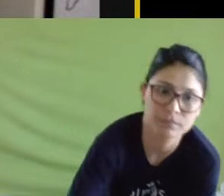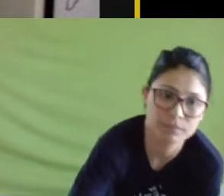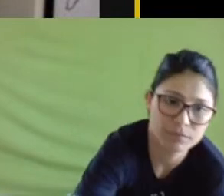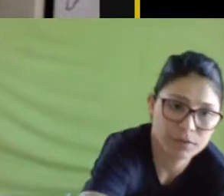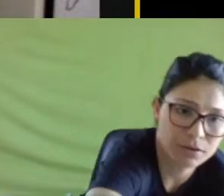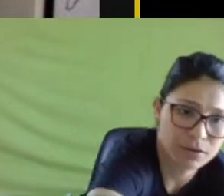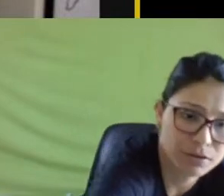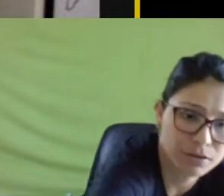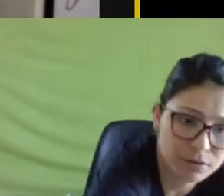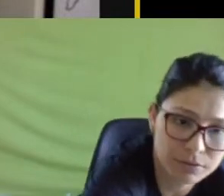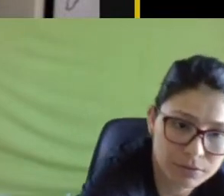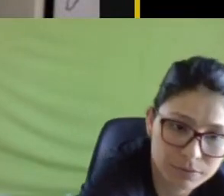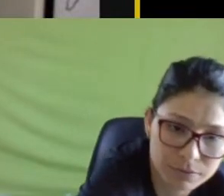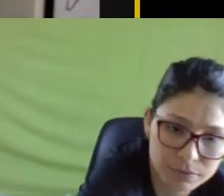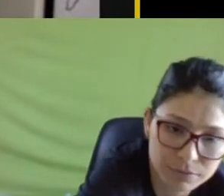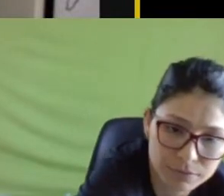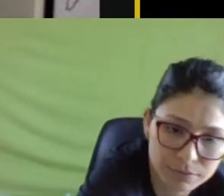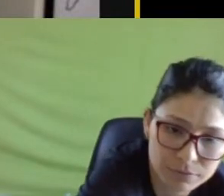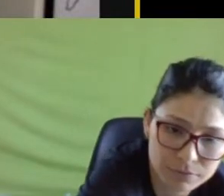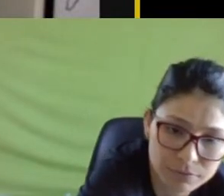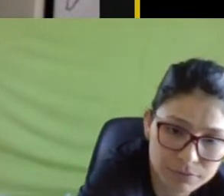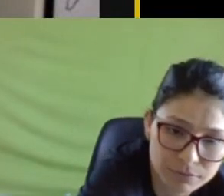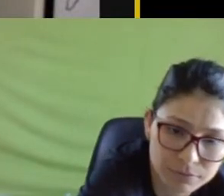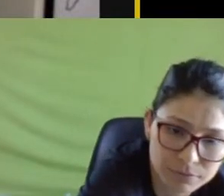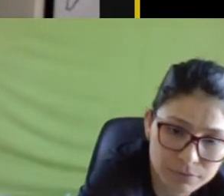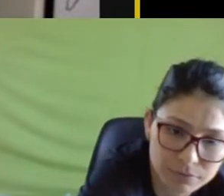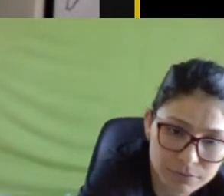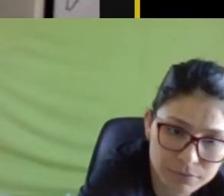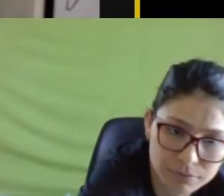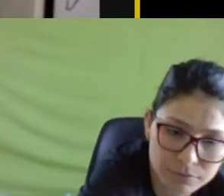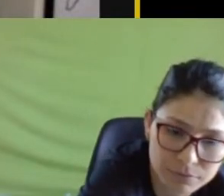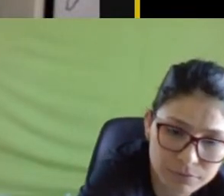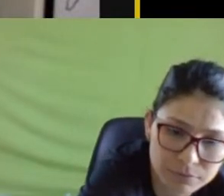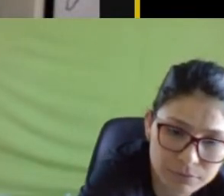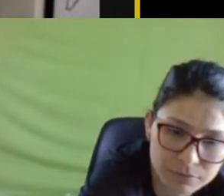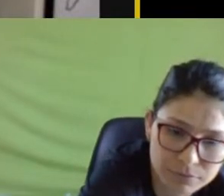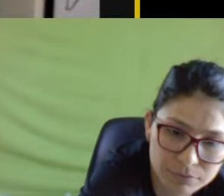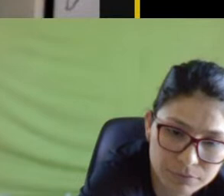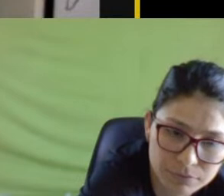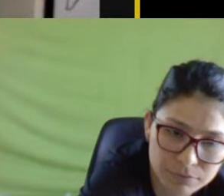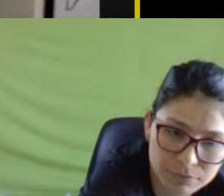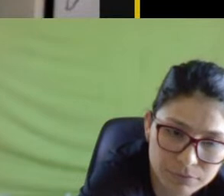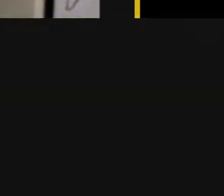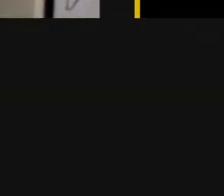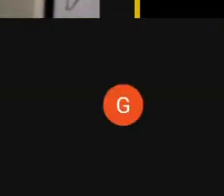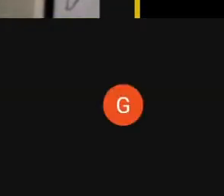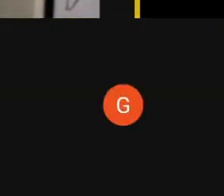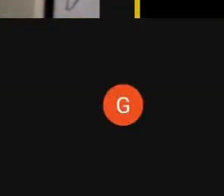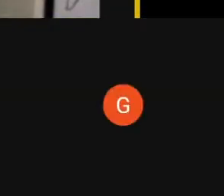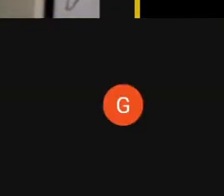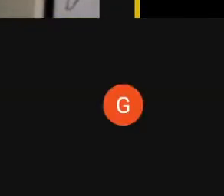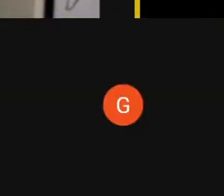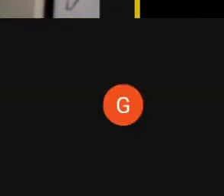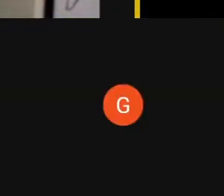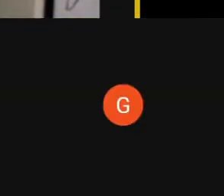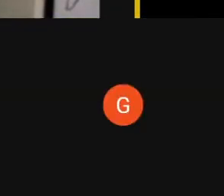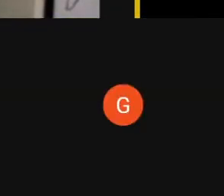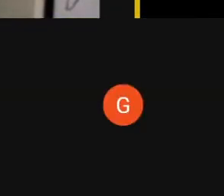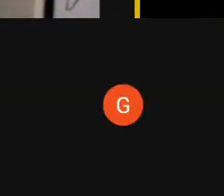e arte no sentido de uma técnica. Então a ideia então, de que qualquer discurso, ele pressuponha